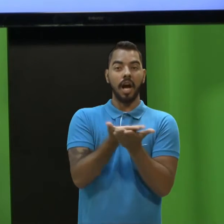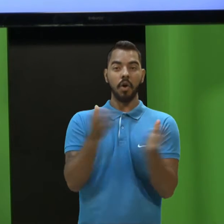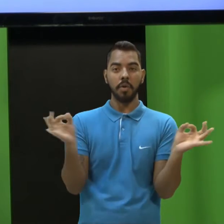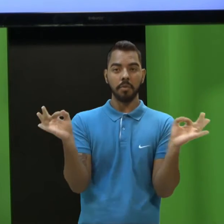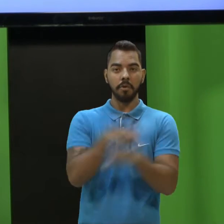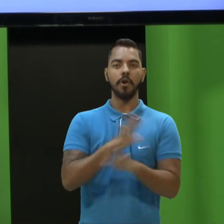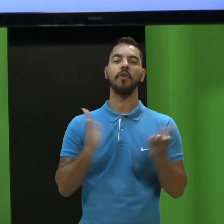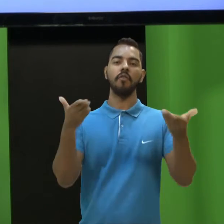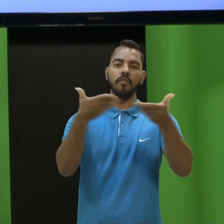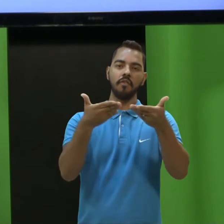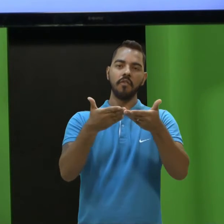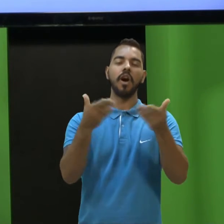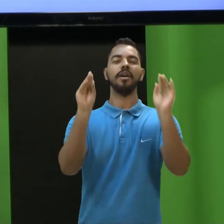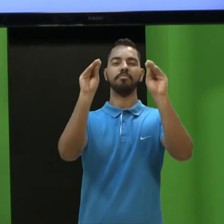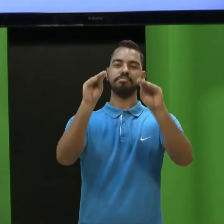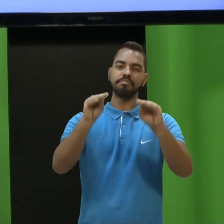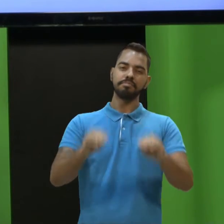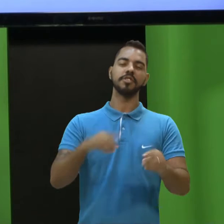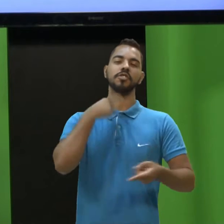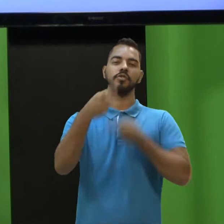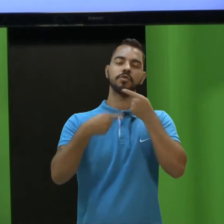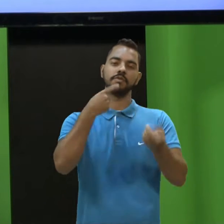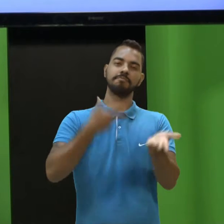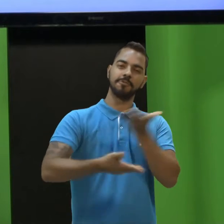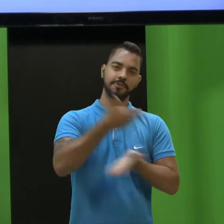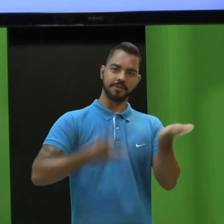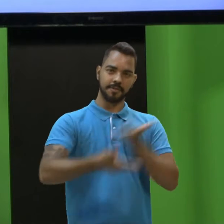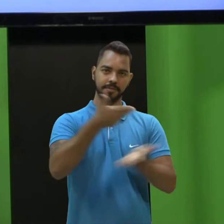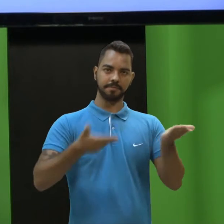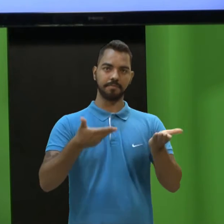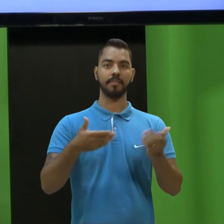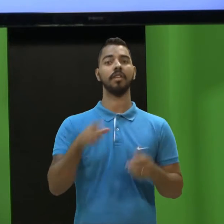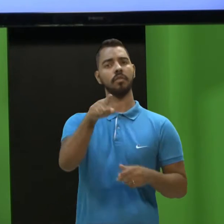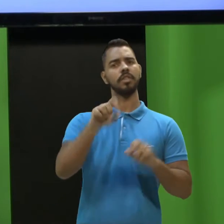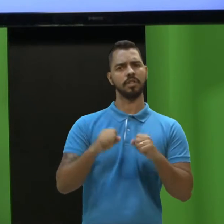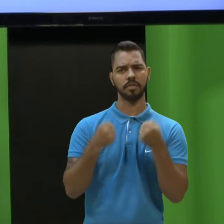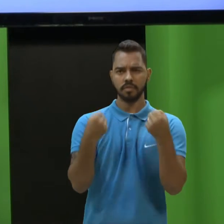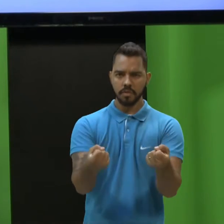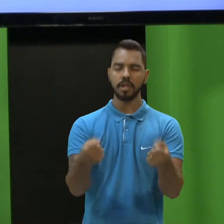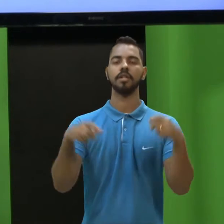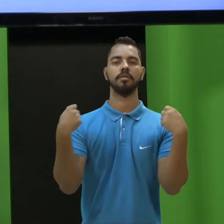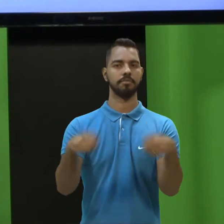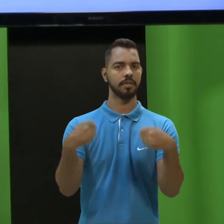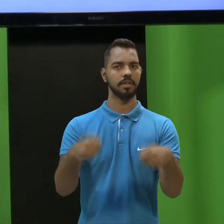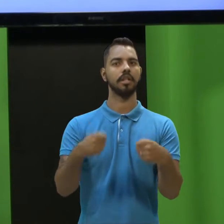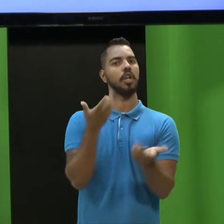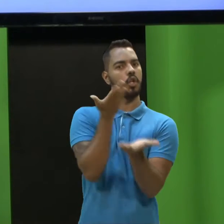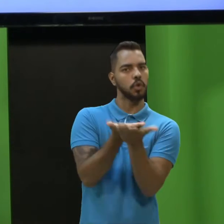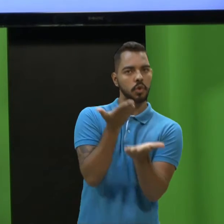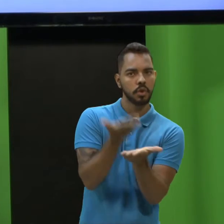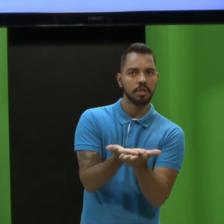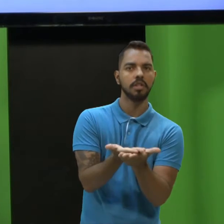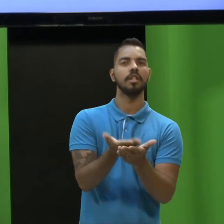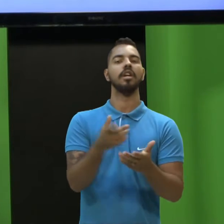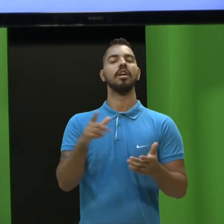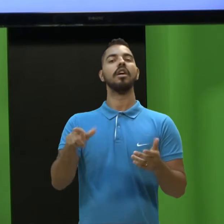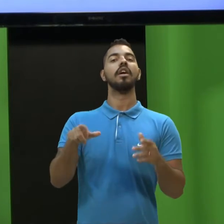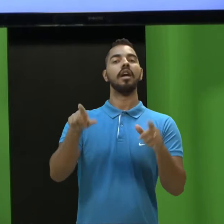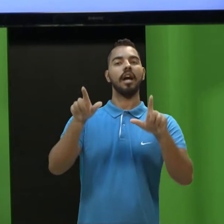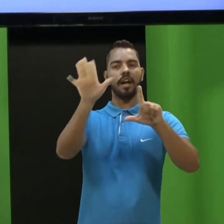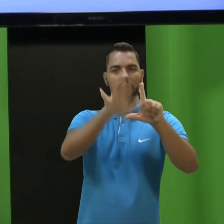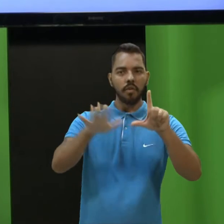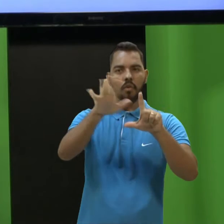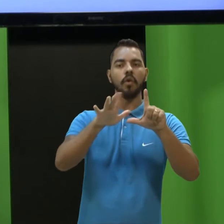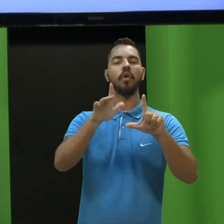E para que tenhamos um bom resultado, será necessária a dedicação de vocês nos estudos e atividades da sala virtual, mas também é